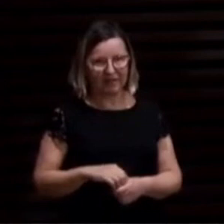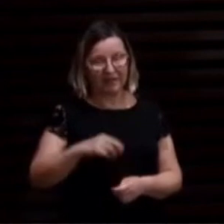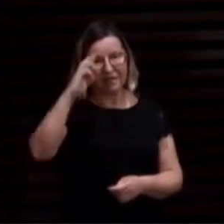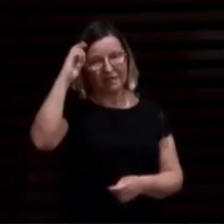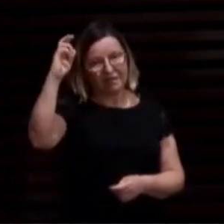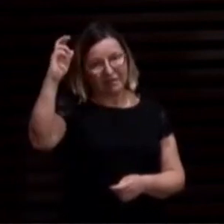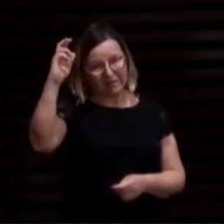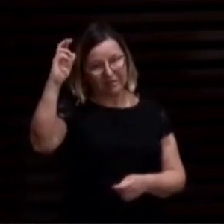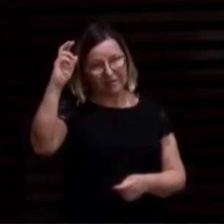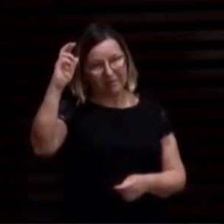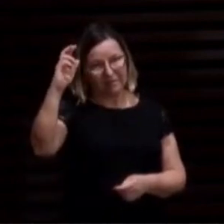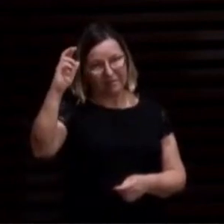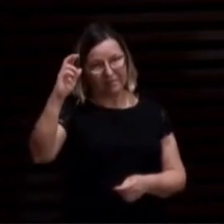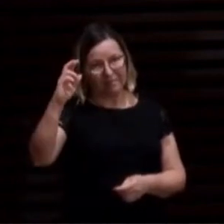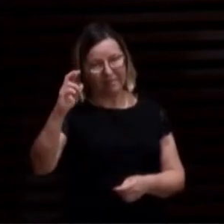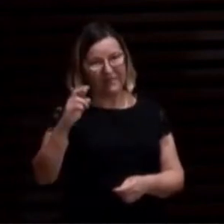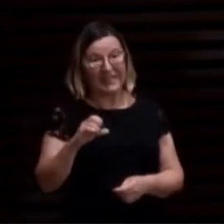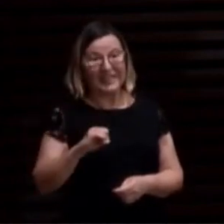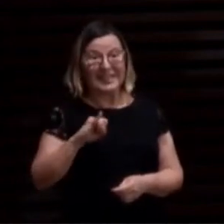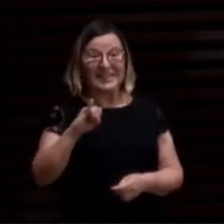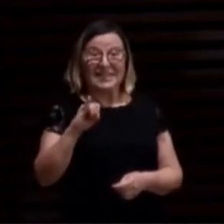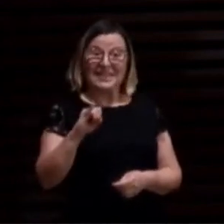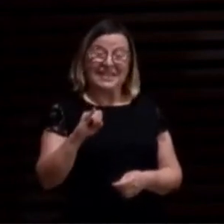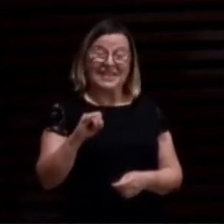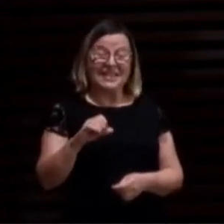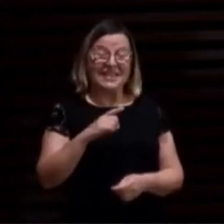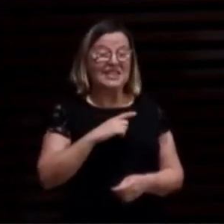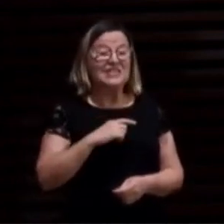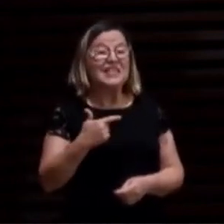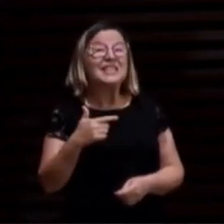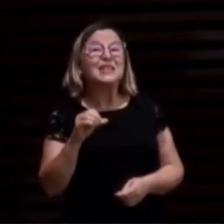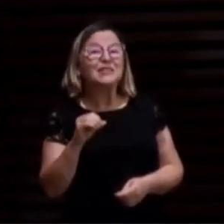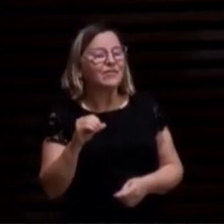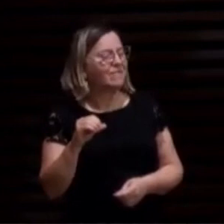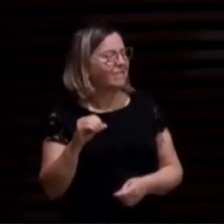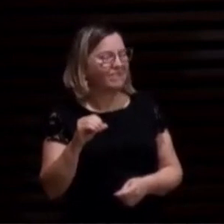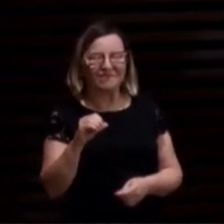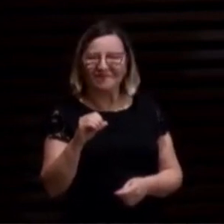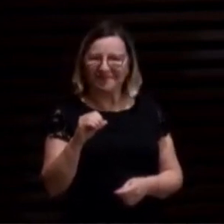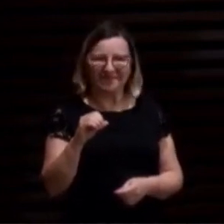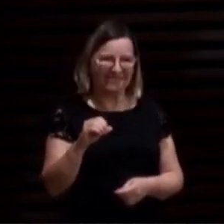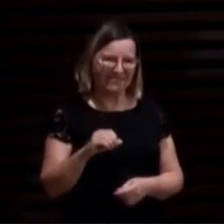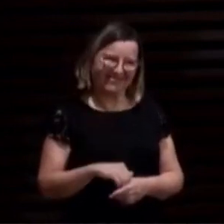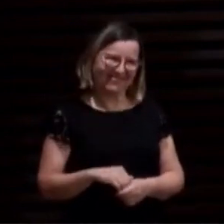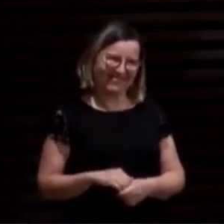Senhor, deixa eu me ousar um pouco mais. E se tiver 20? Não.